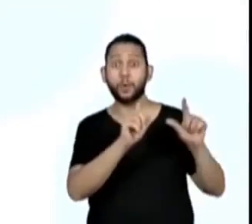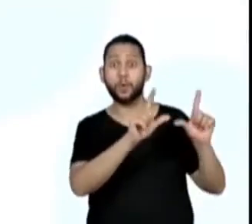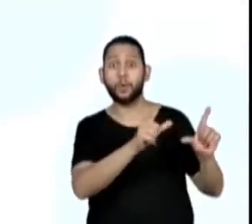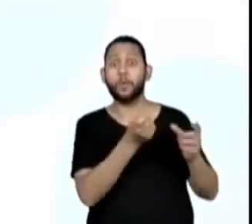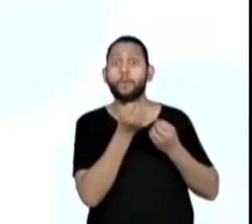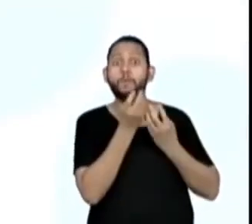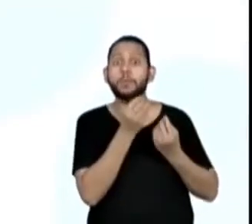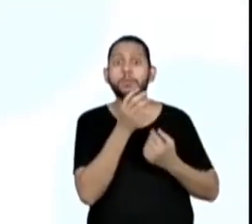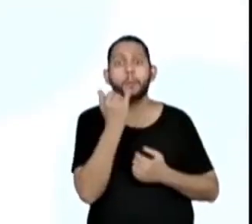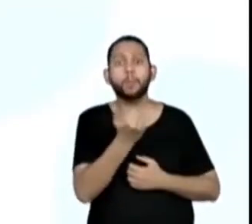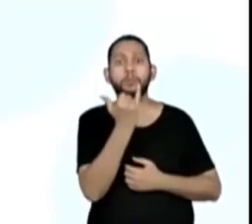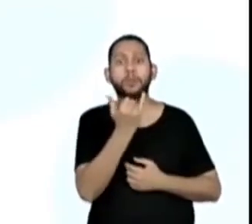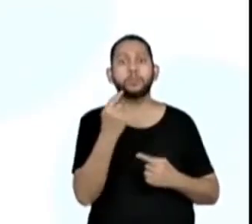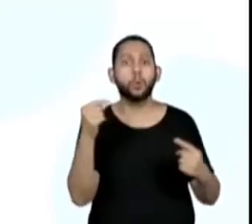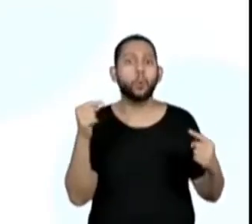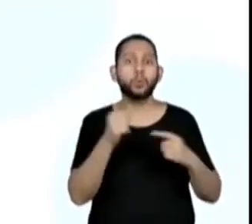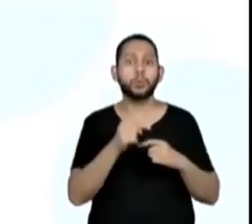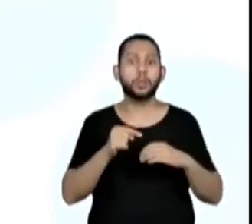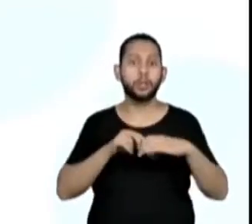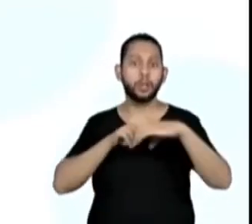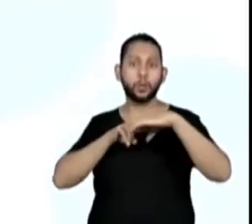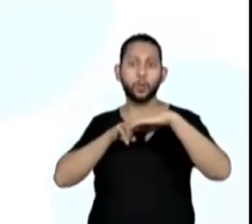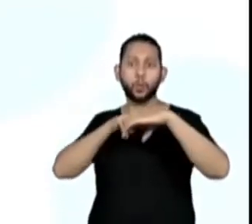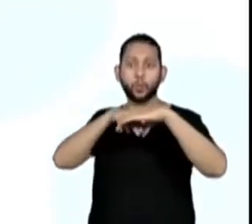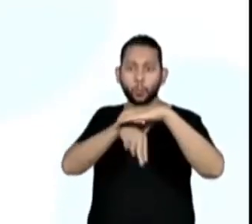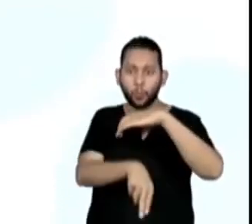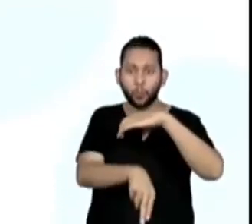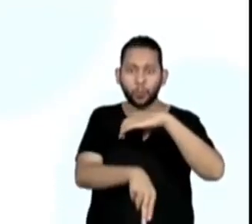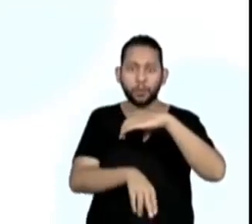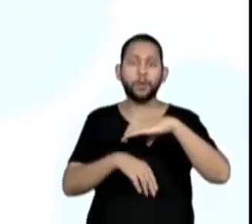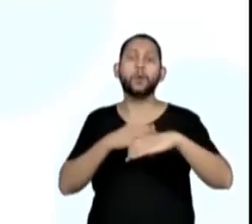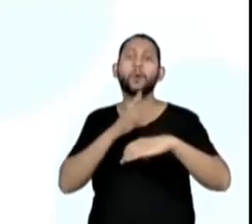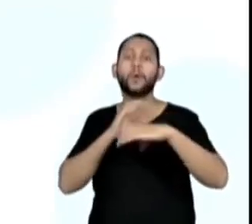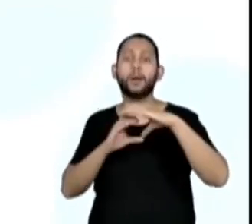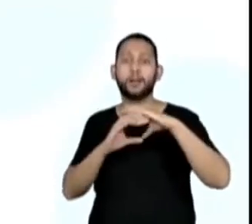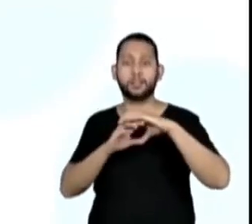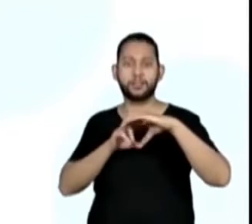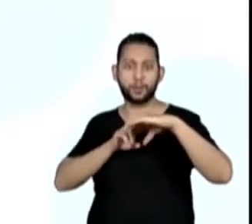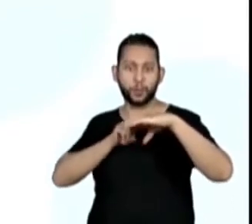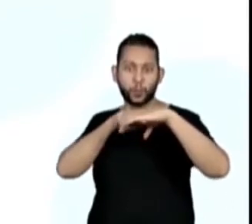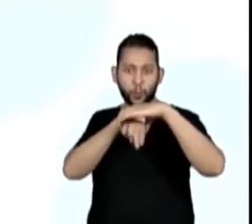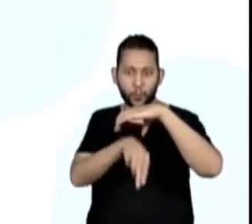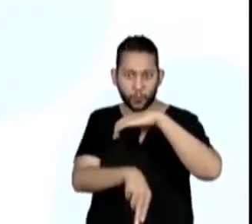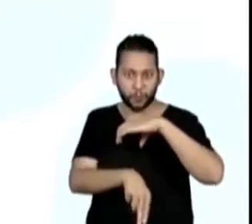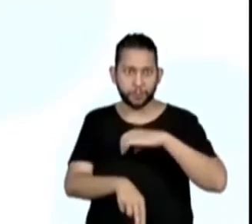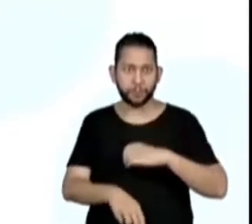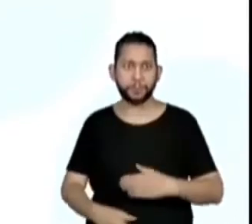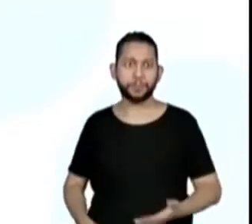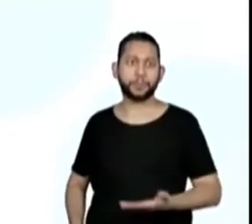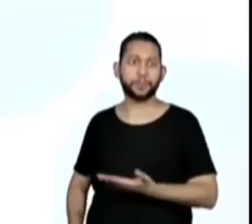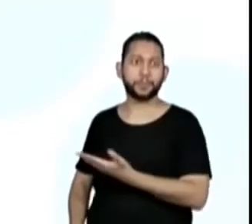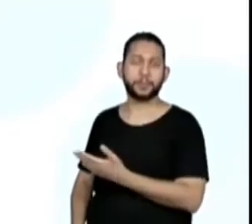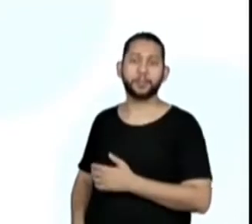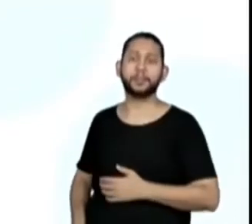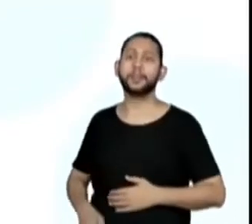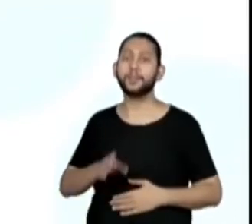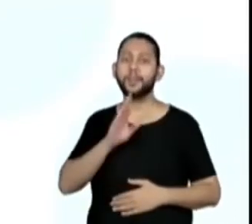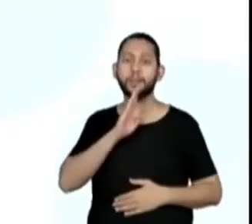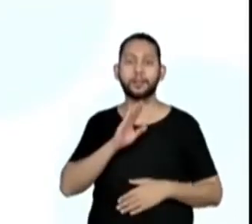para que pudessem brincar no tobogã. Só que, turma, vocês conhecem o Pro, né? Eu não peguei só aquela imagem curtinha lá, eu fui atrás. Olha